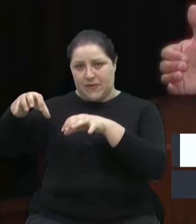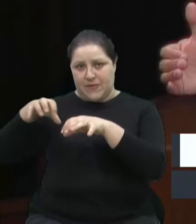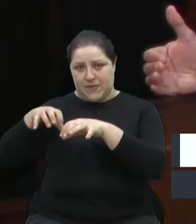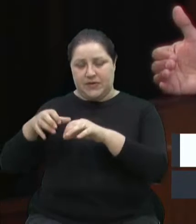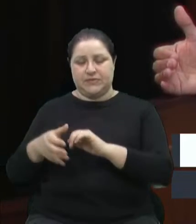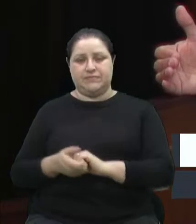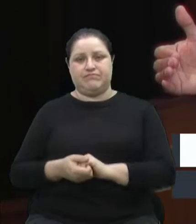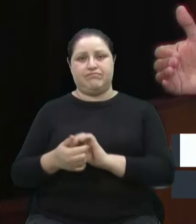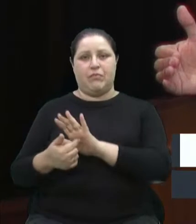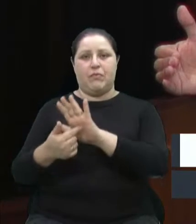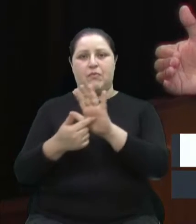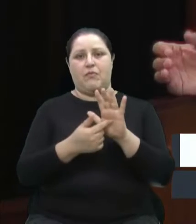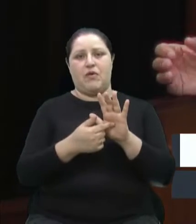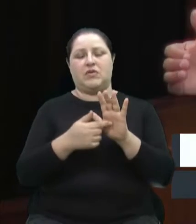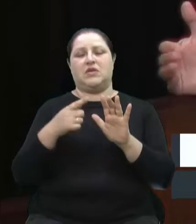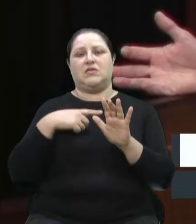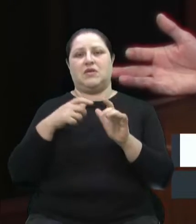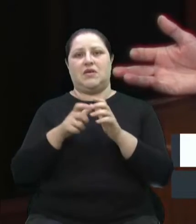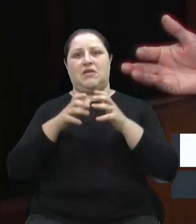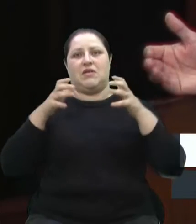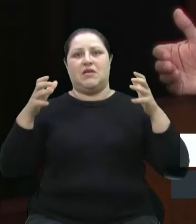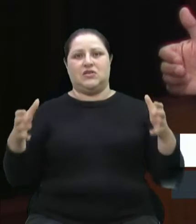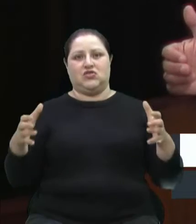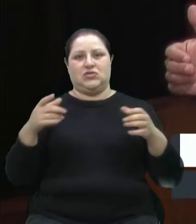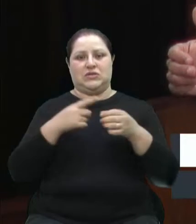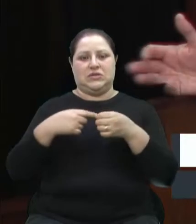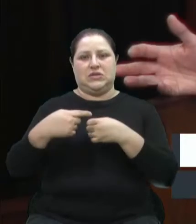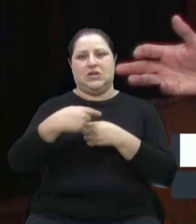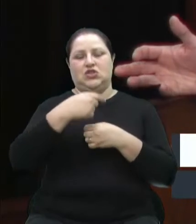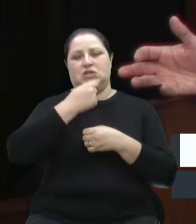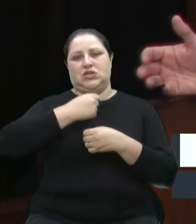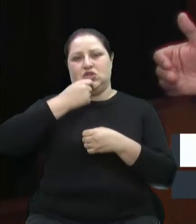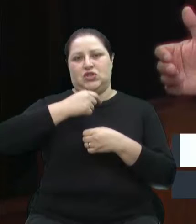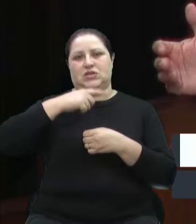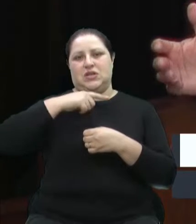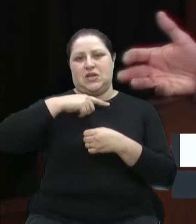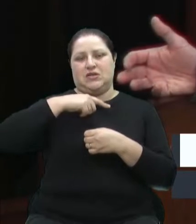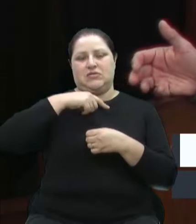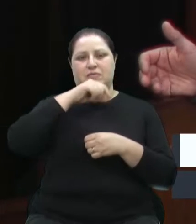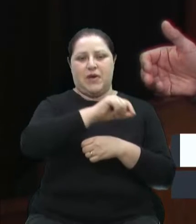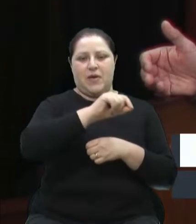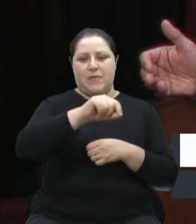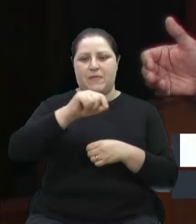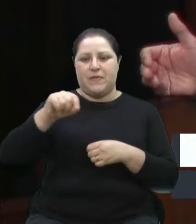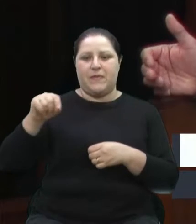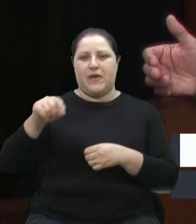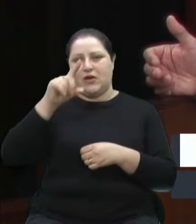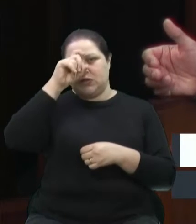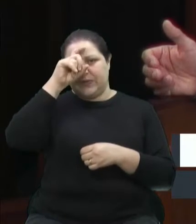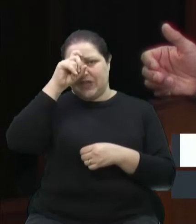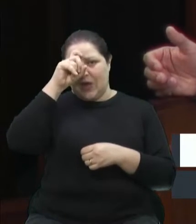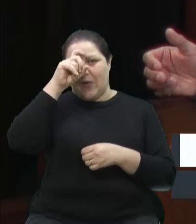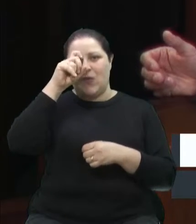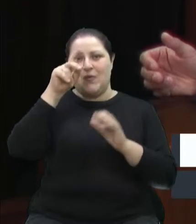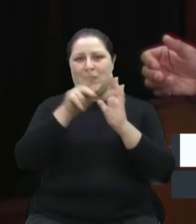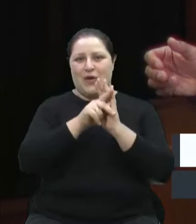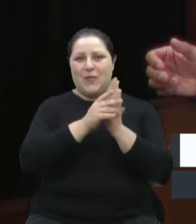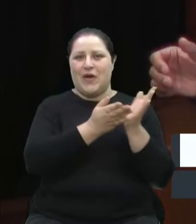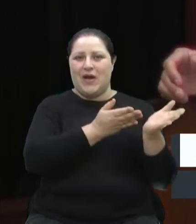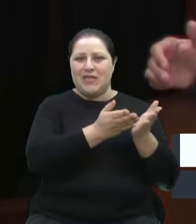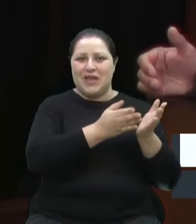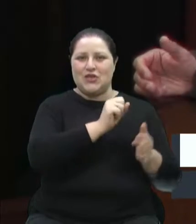mostra a grandeza que Caxias do Sul, com nossos hospitais que atendem o SUS, fazem sim a